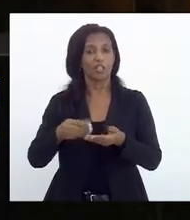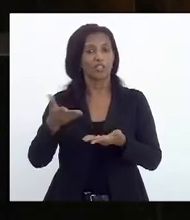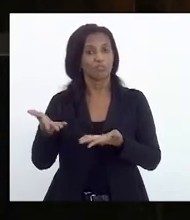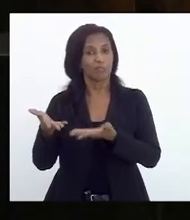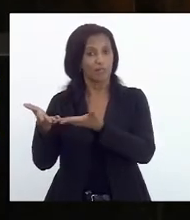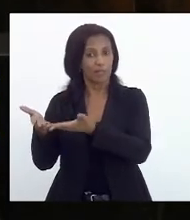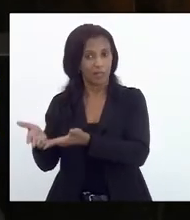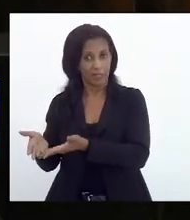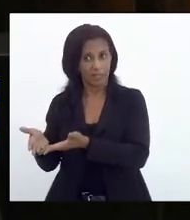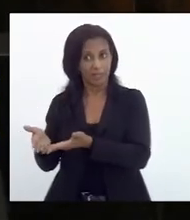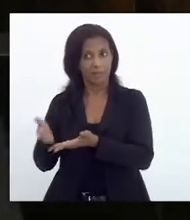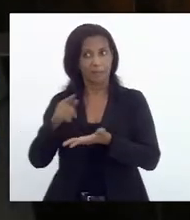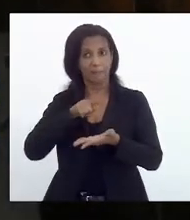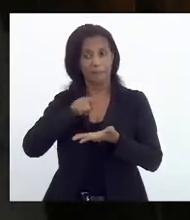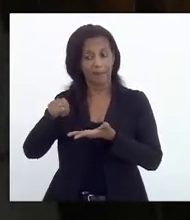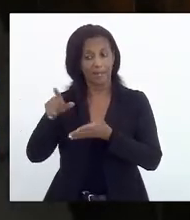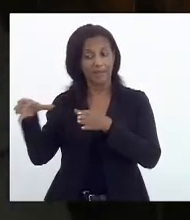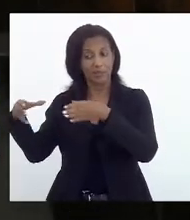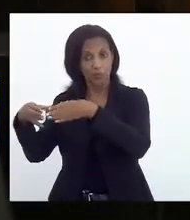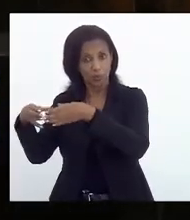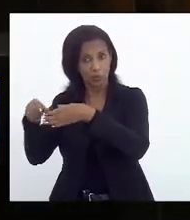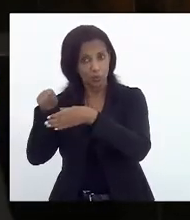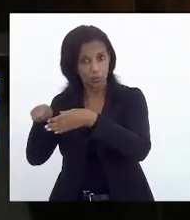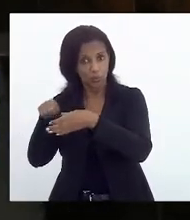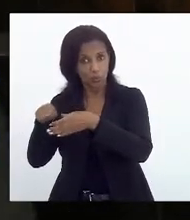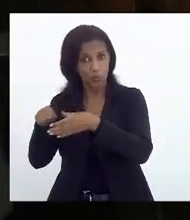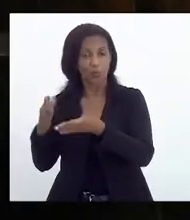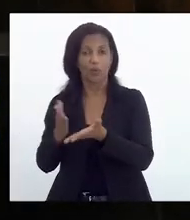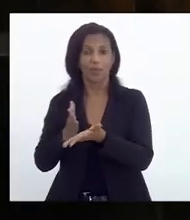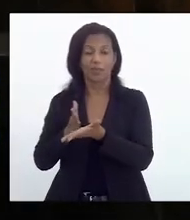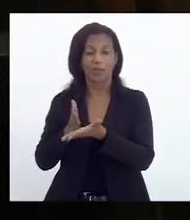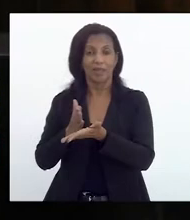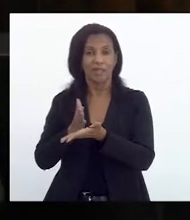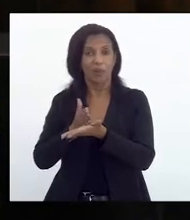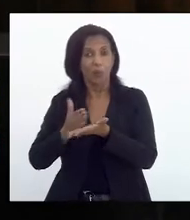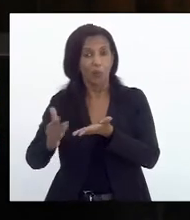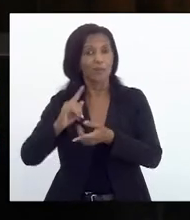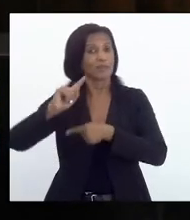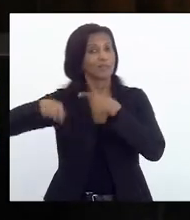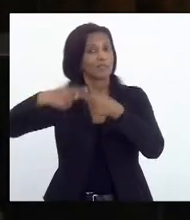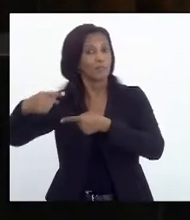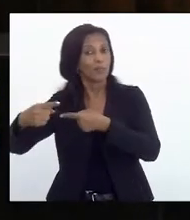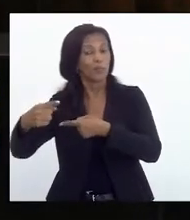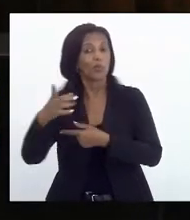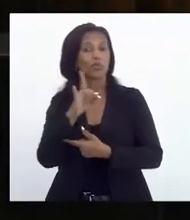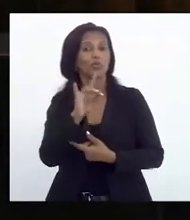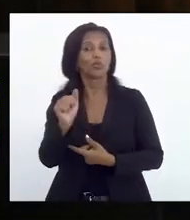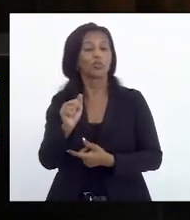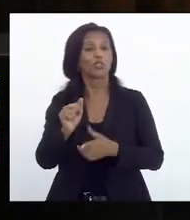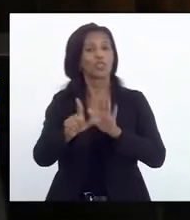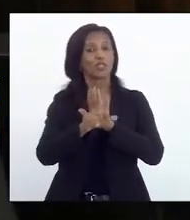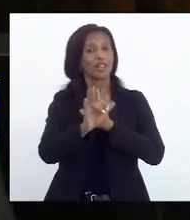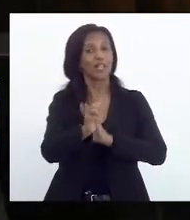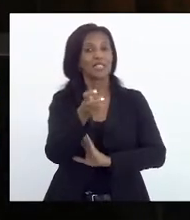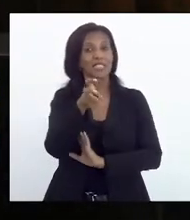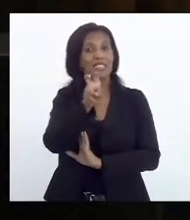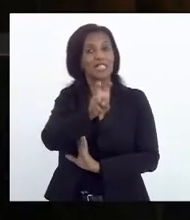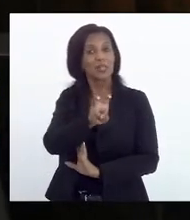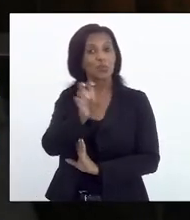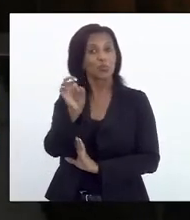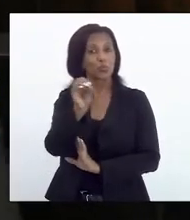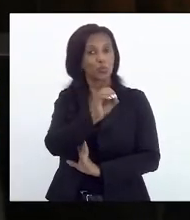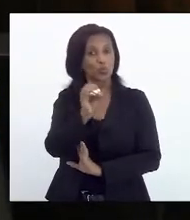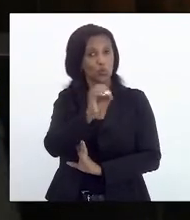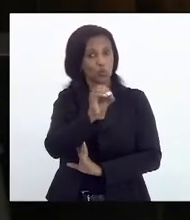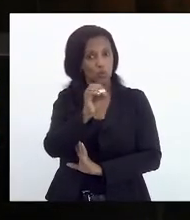estes refogando para esses que entrarem Depois da data da lei que é cinco de